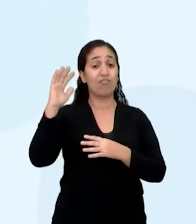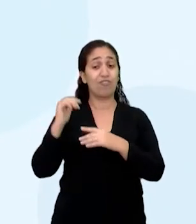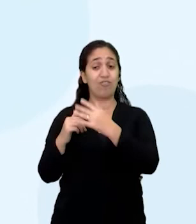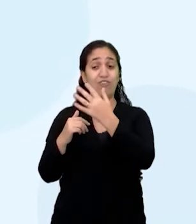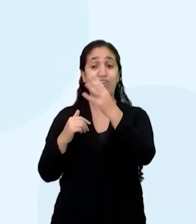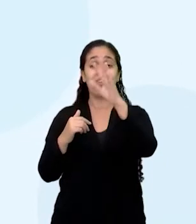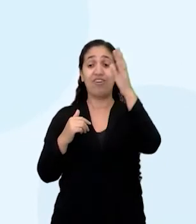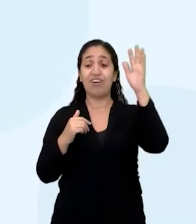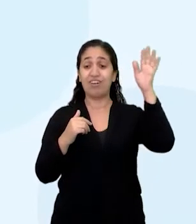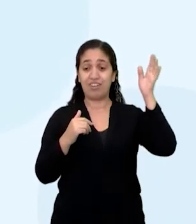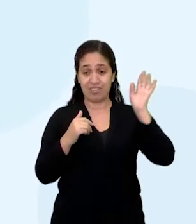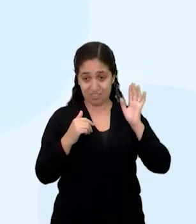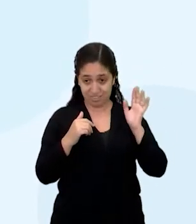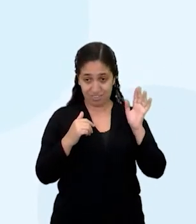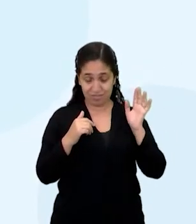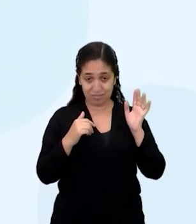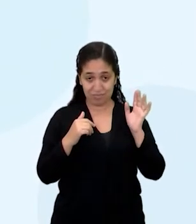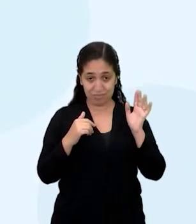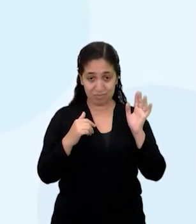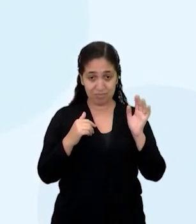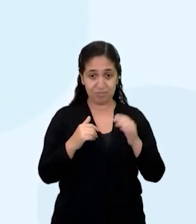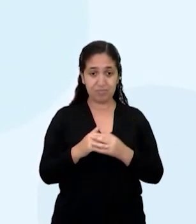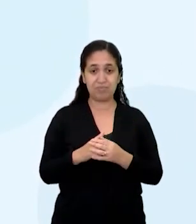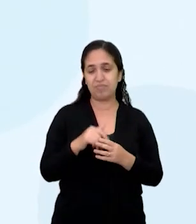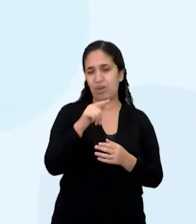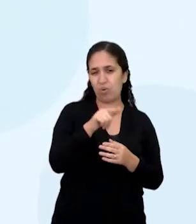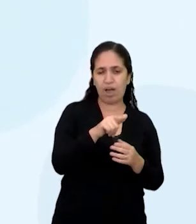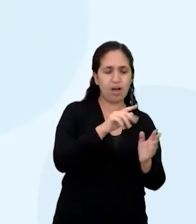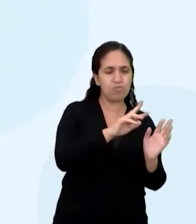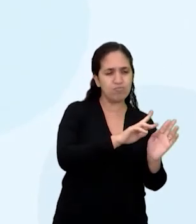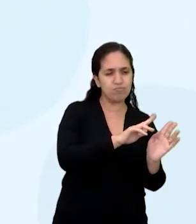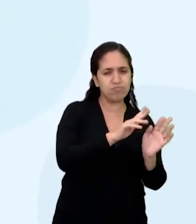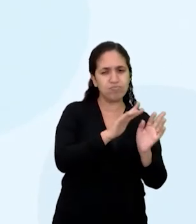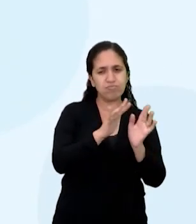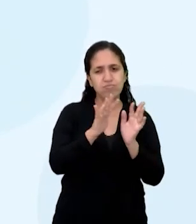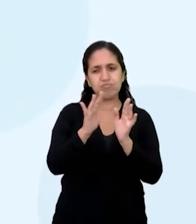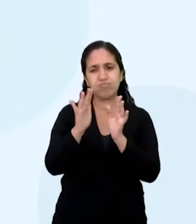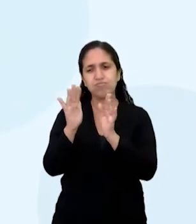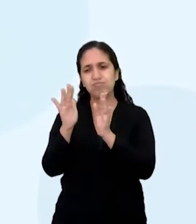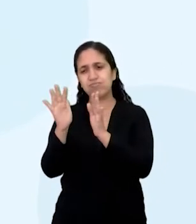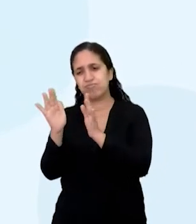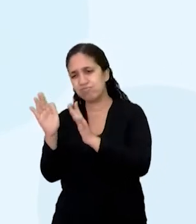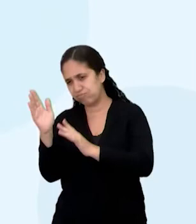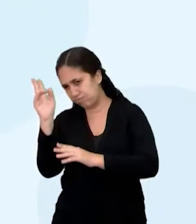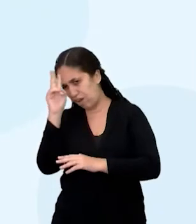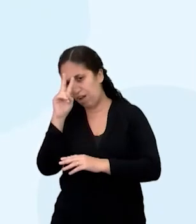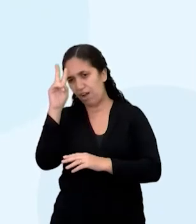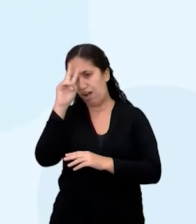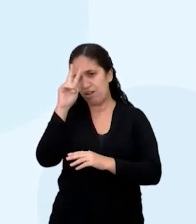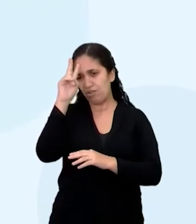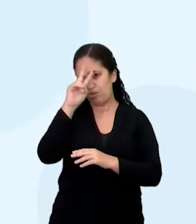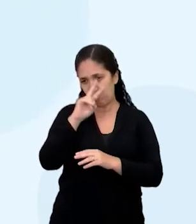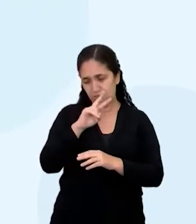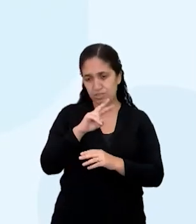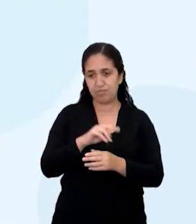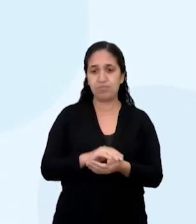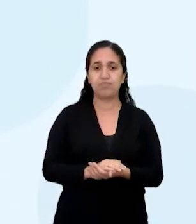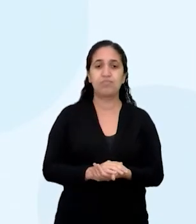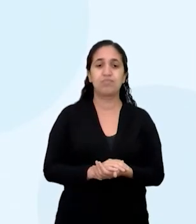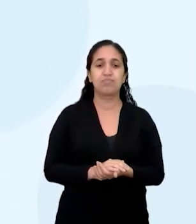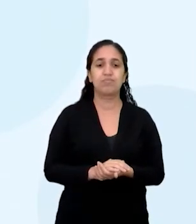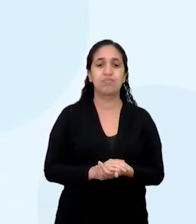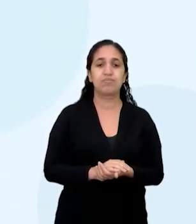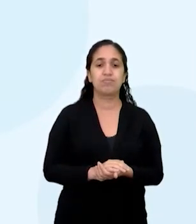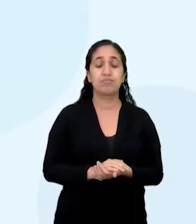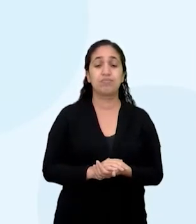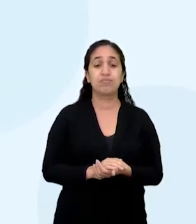uma floresta onde teremos um enredo, teremos uma história, tá? Então, quando a gente lida aí